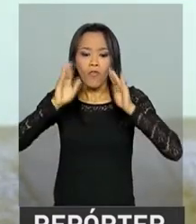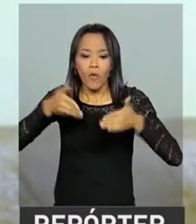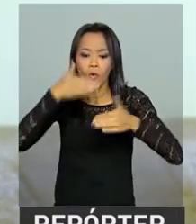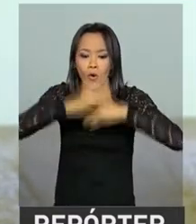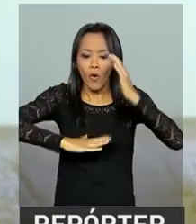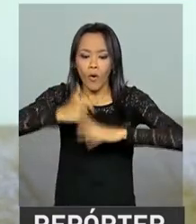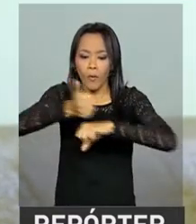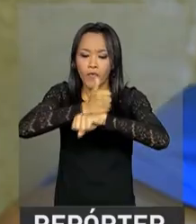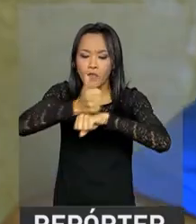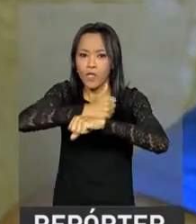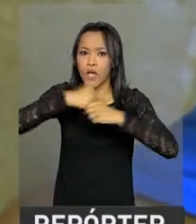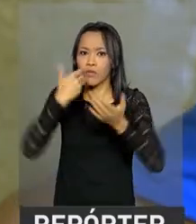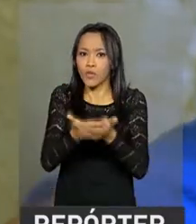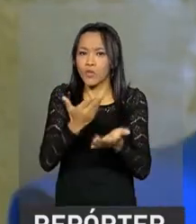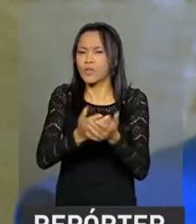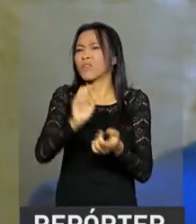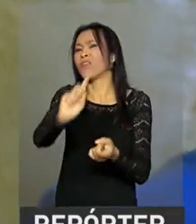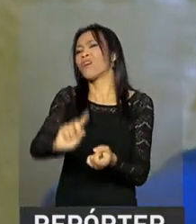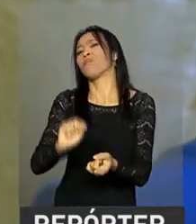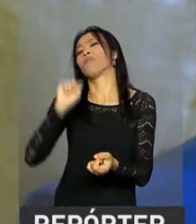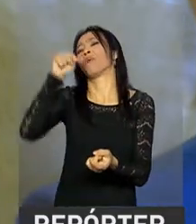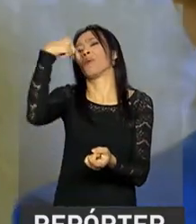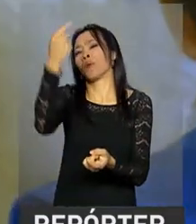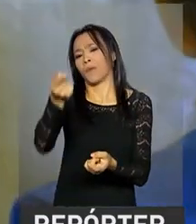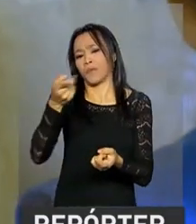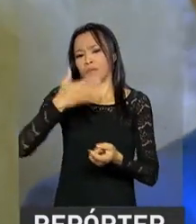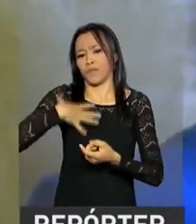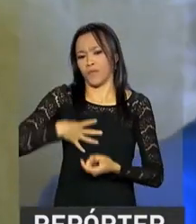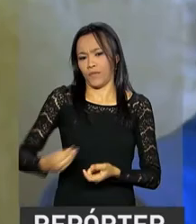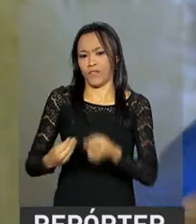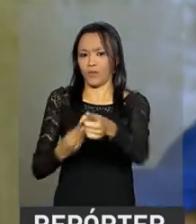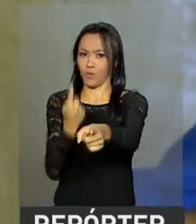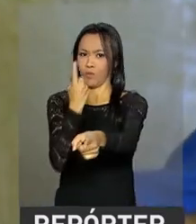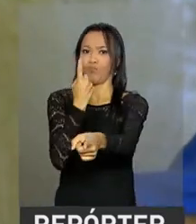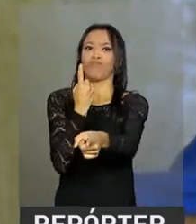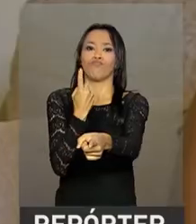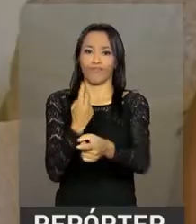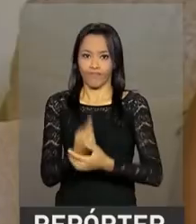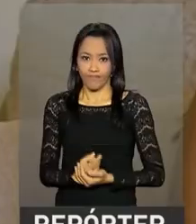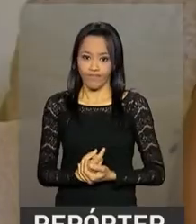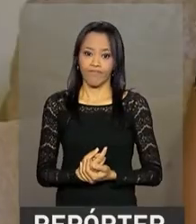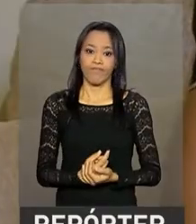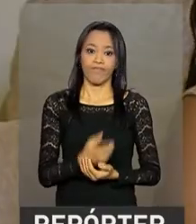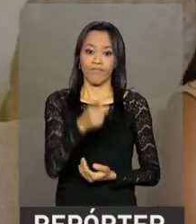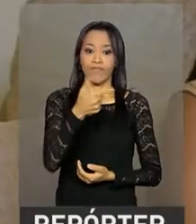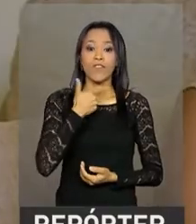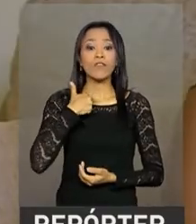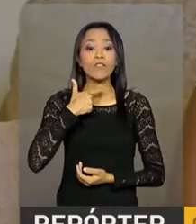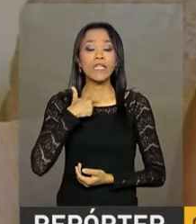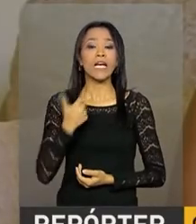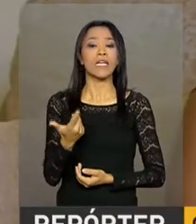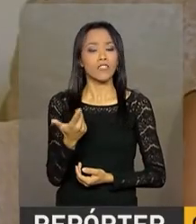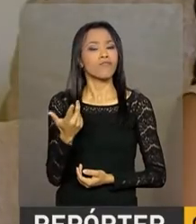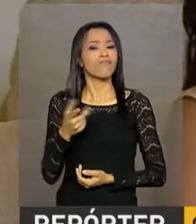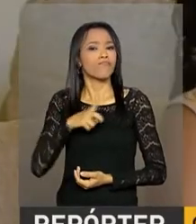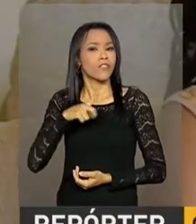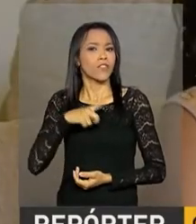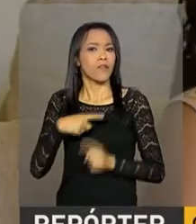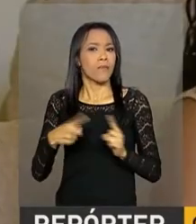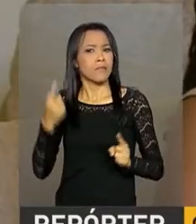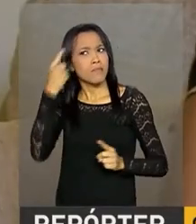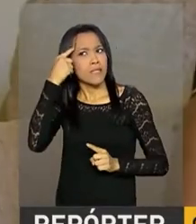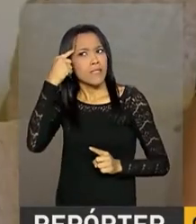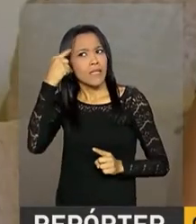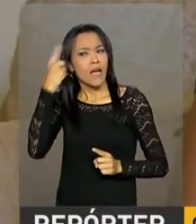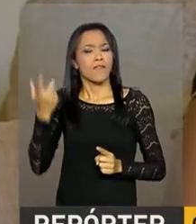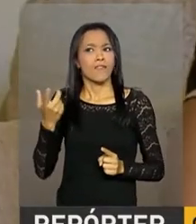e os estudos para só depois encomendar o Pedro, filho único do casal. A vontade de ter outro filho a gente tinha, mas aí toda vez que a gente